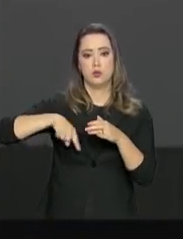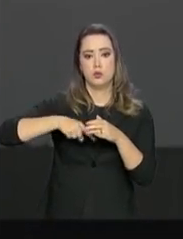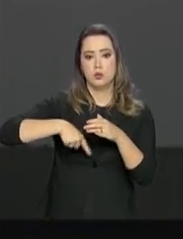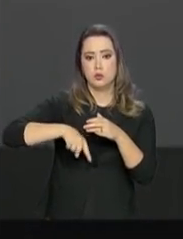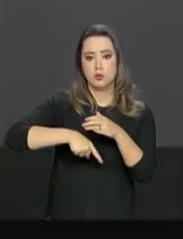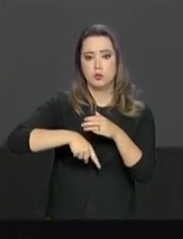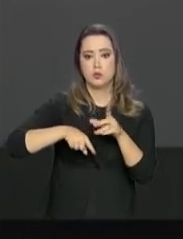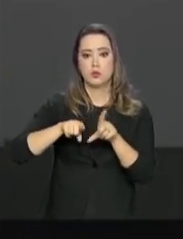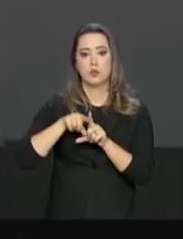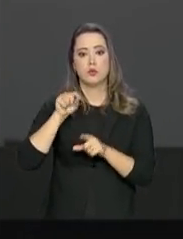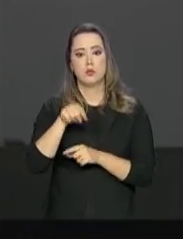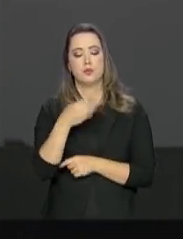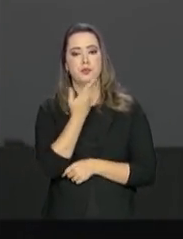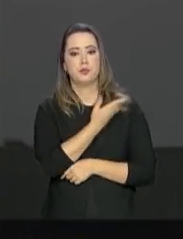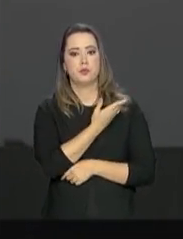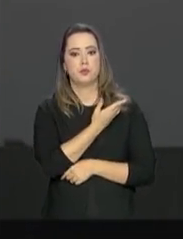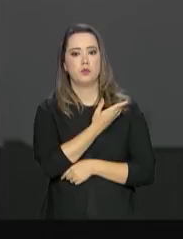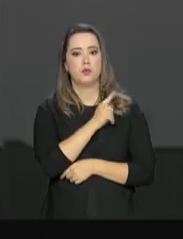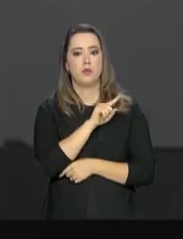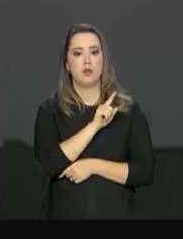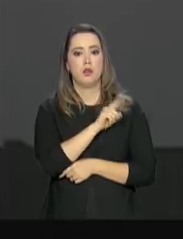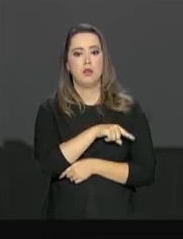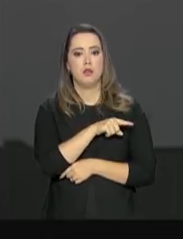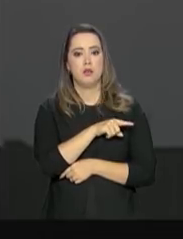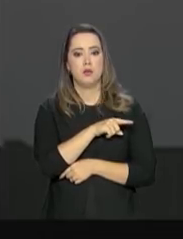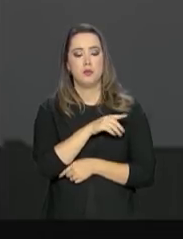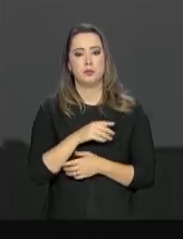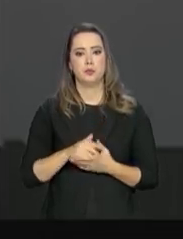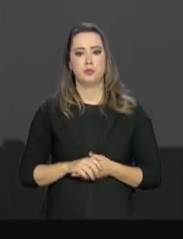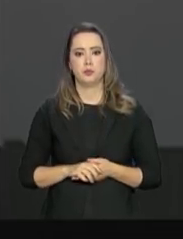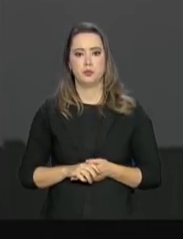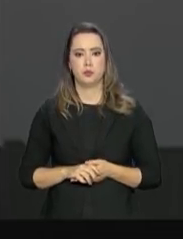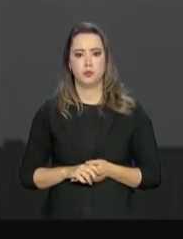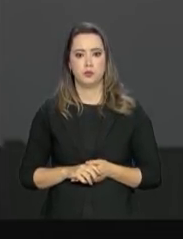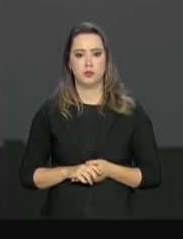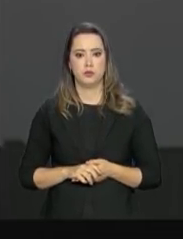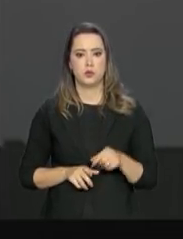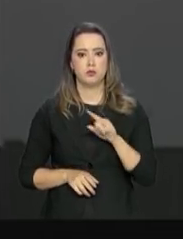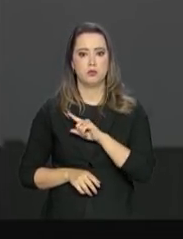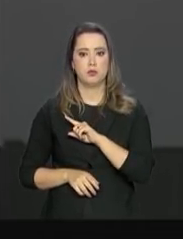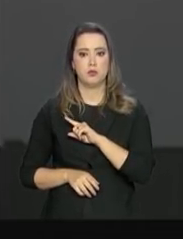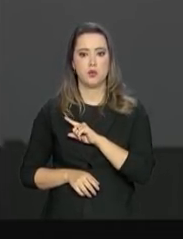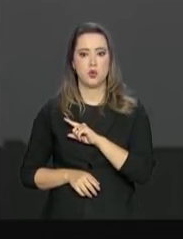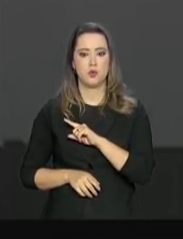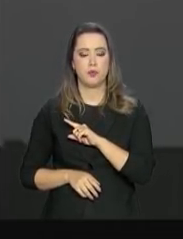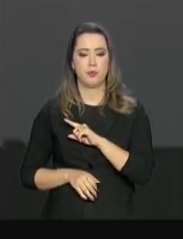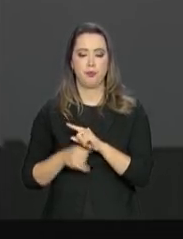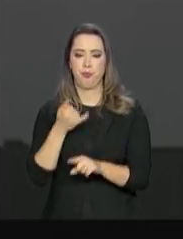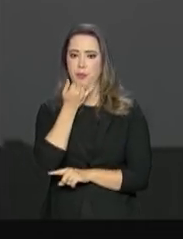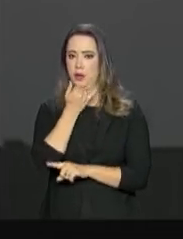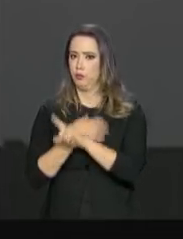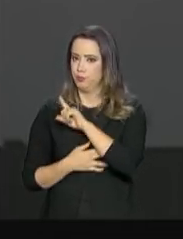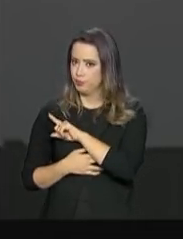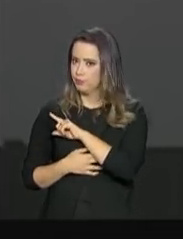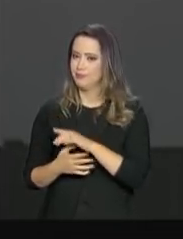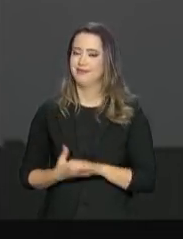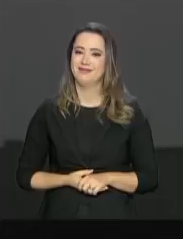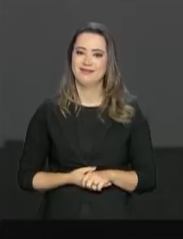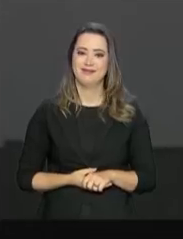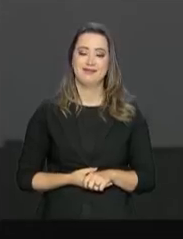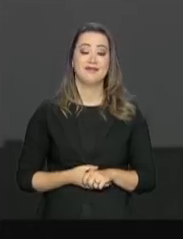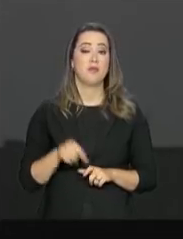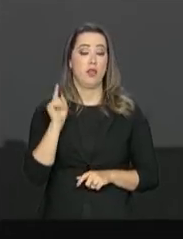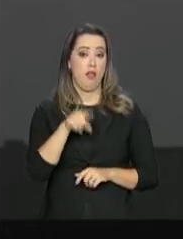de santos e de campos são eles saturno titã pau-brasil isso do oeste de tartaruga verde